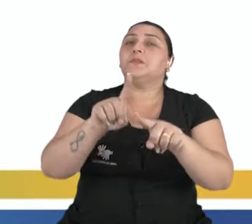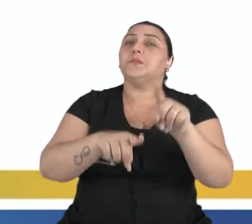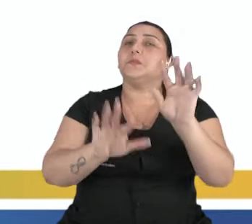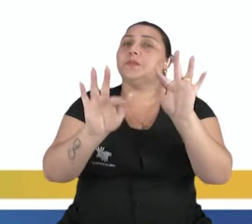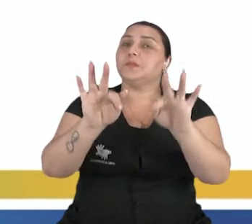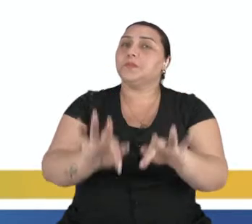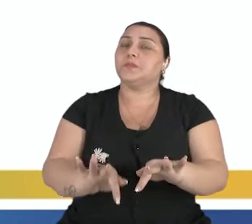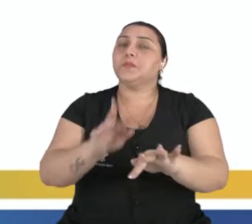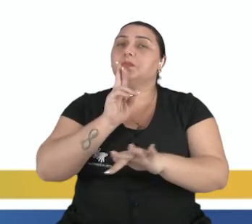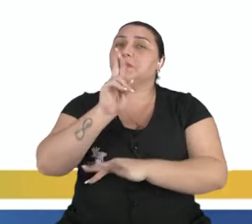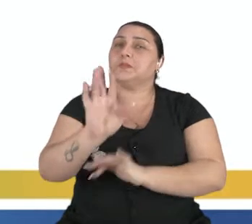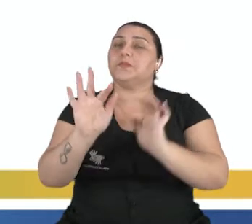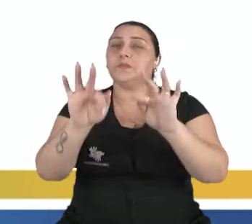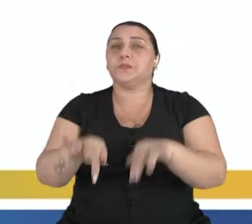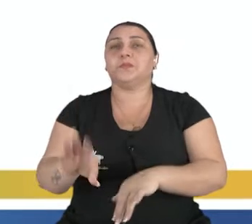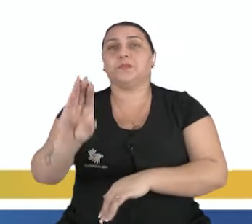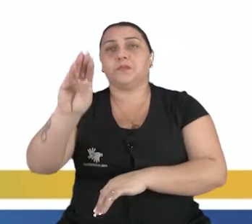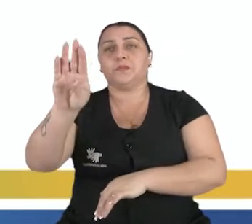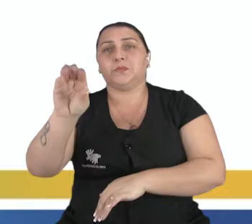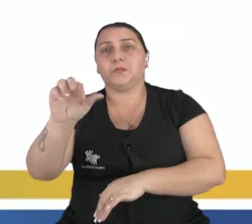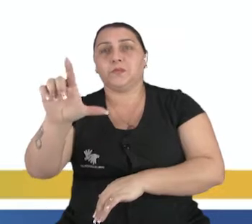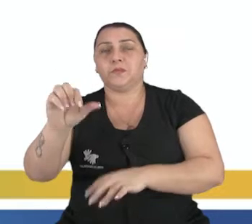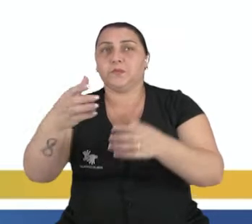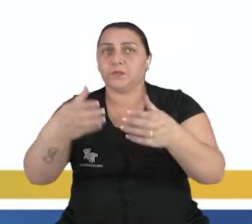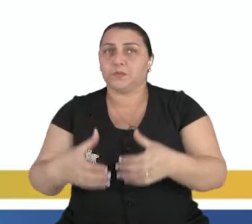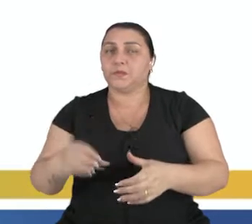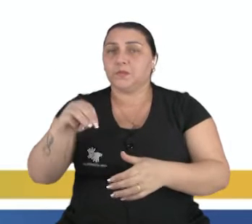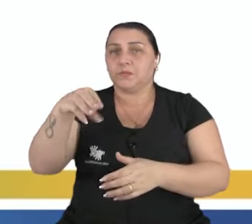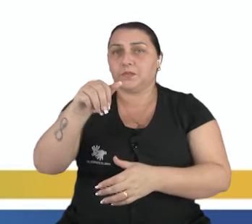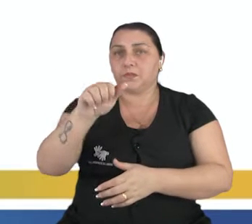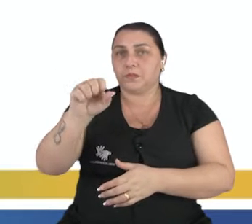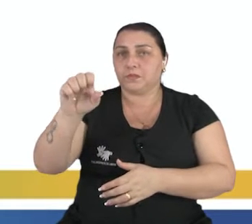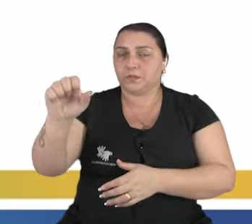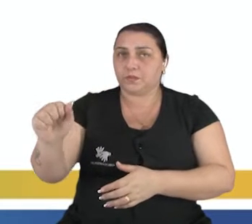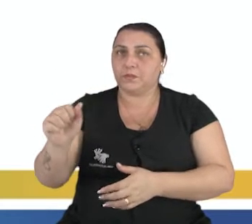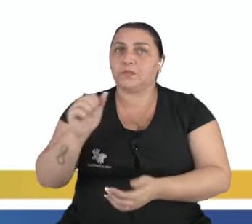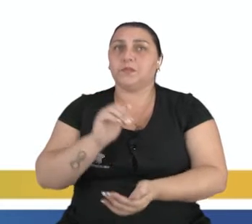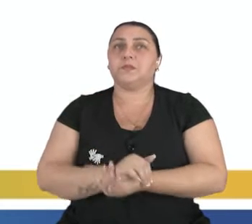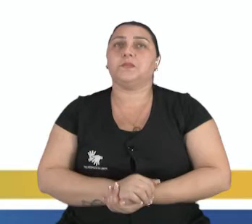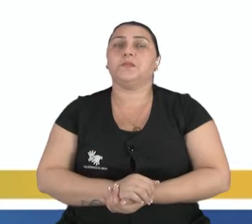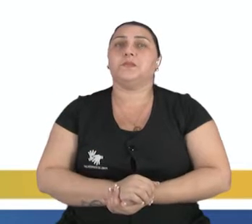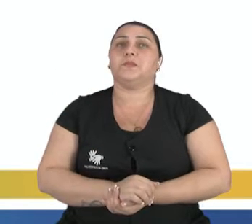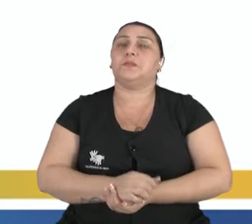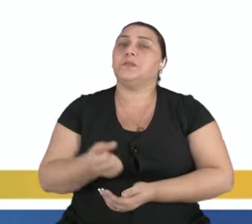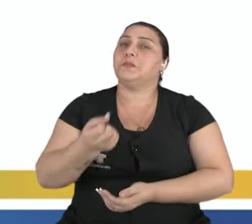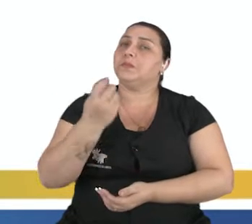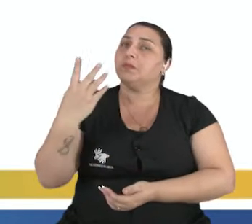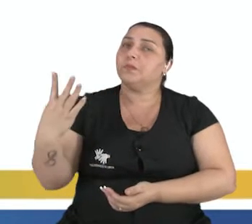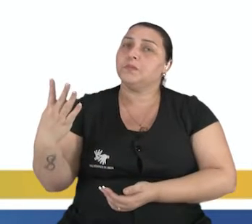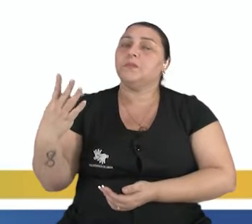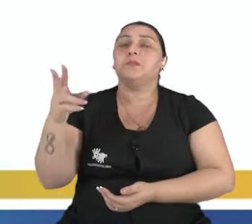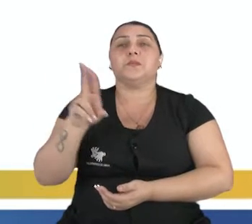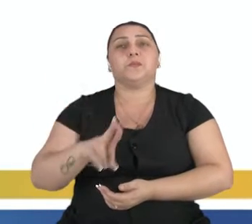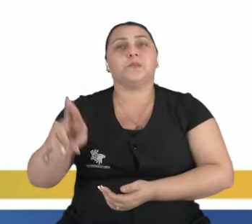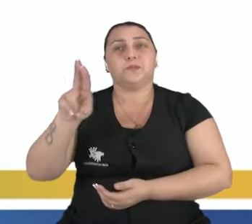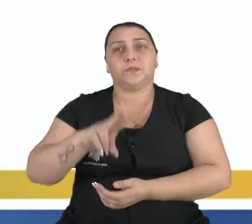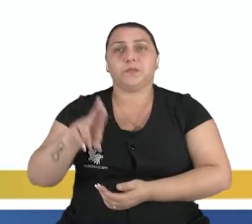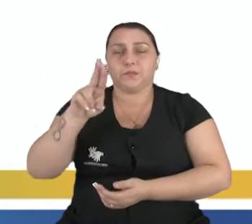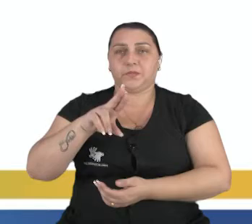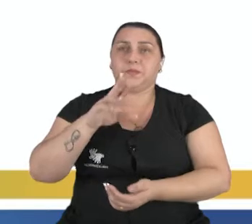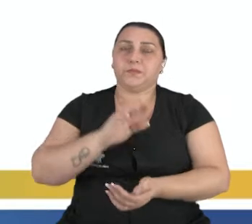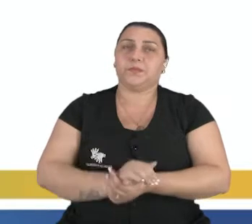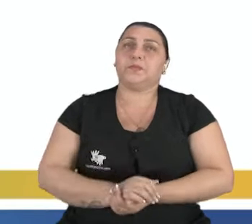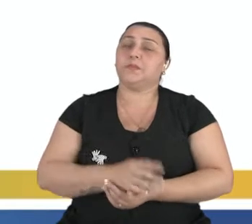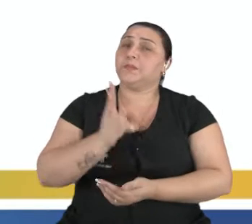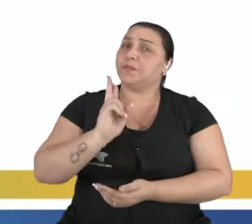final, que é o resultado final do bolo, que são as massas. A mesma quantidade de massa que é usada nos